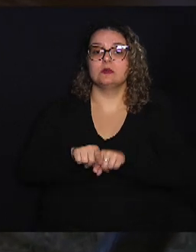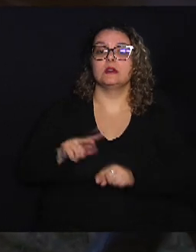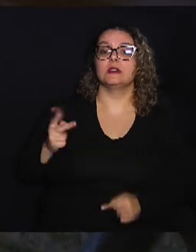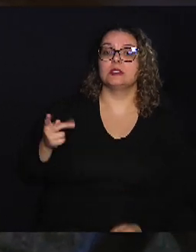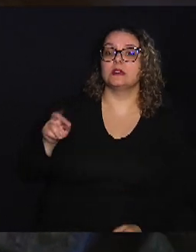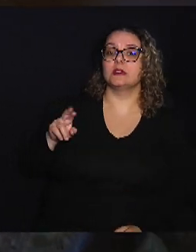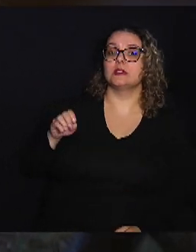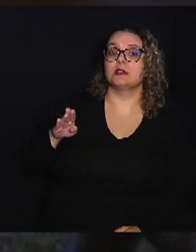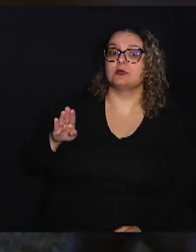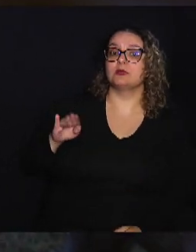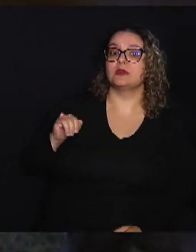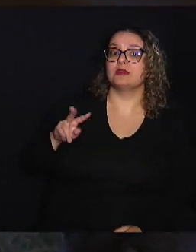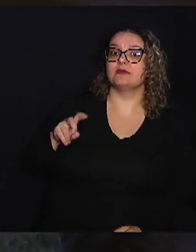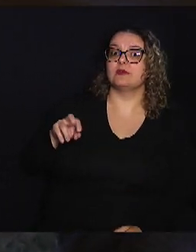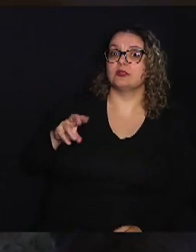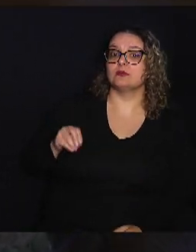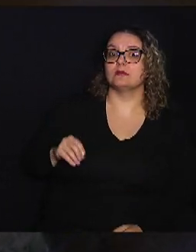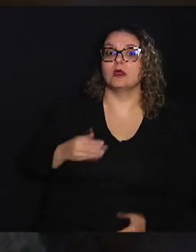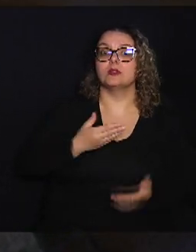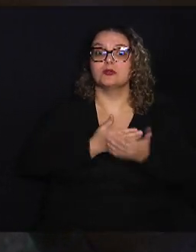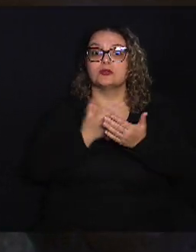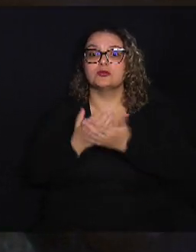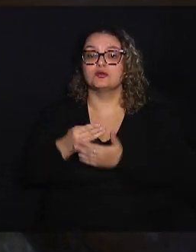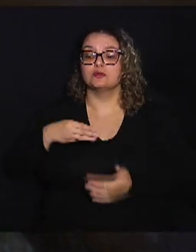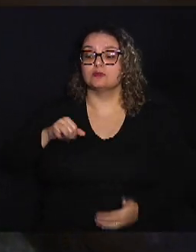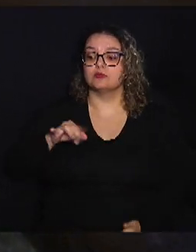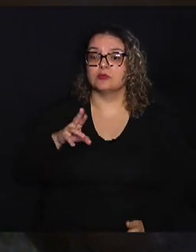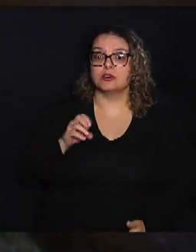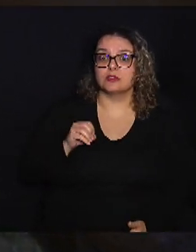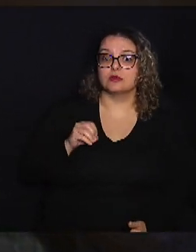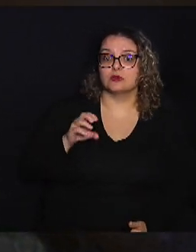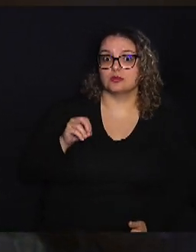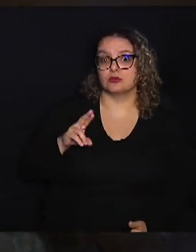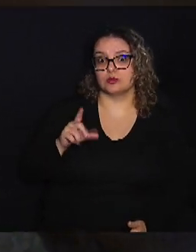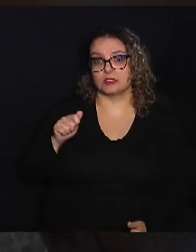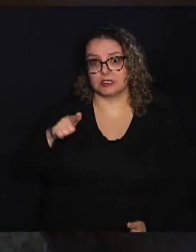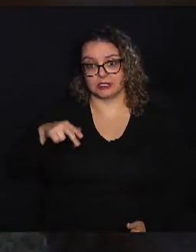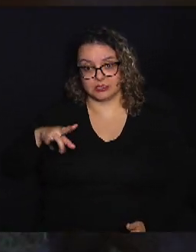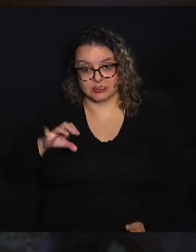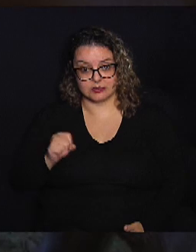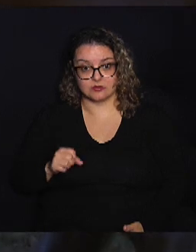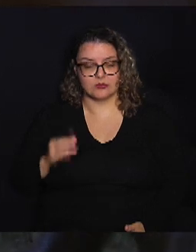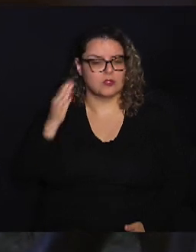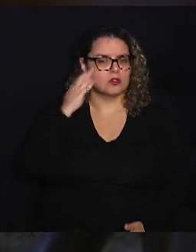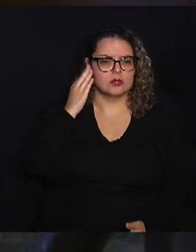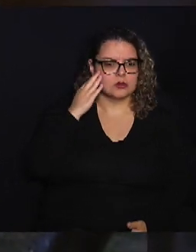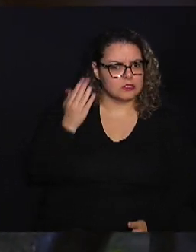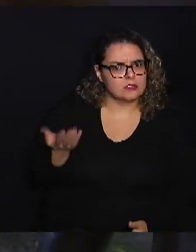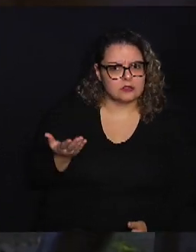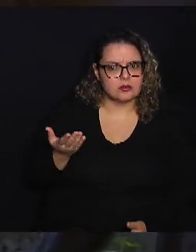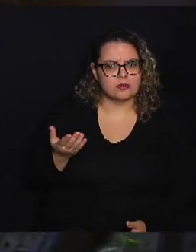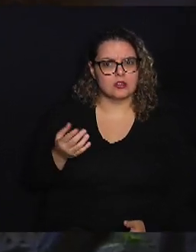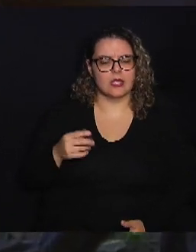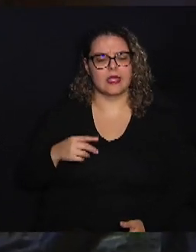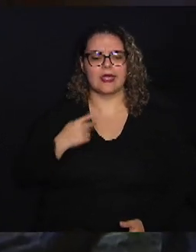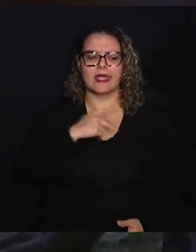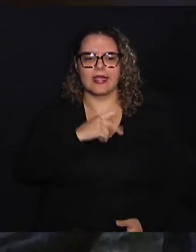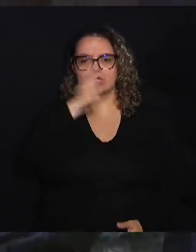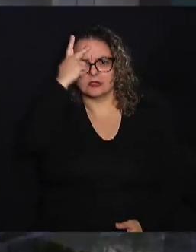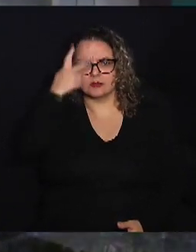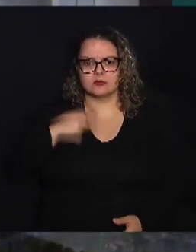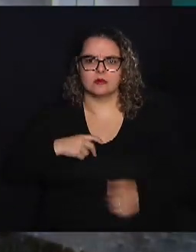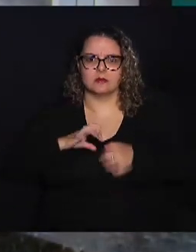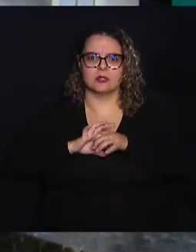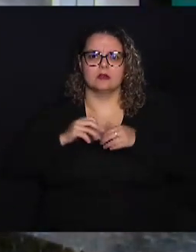aí, então, a gente foi estudar os micro-organismos, o que eles faziam, para entender se eles estavam liberando esses compostos energéticos. Não